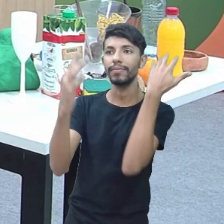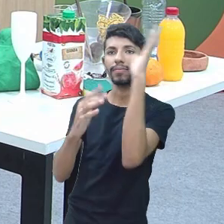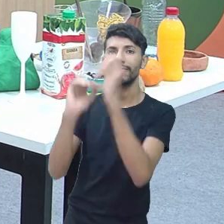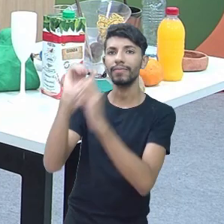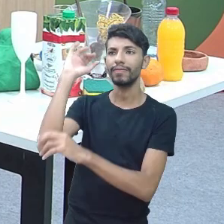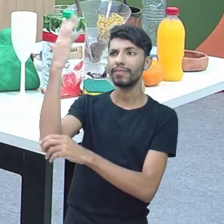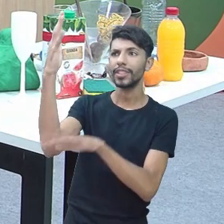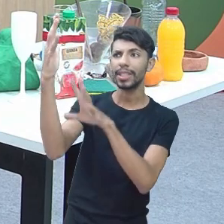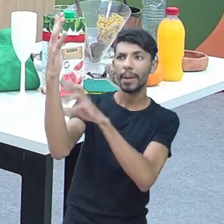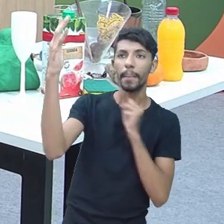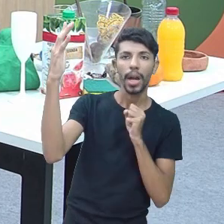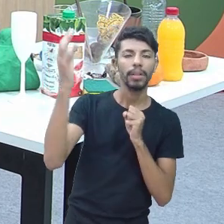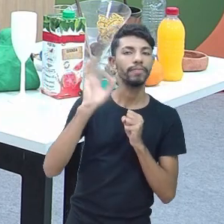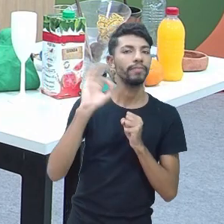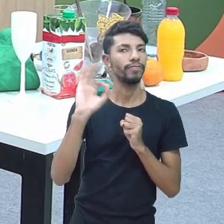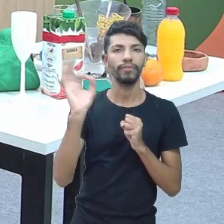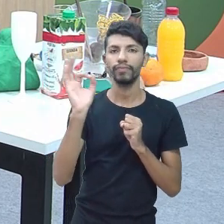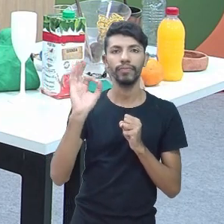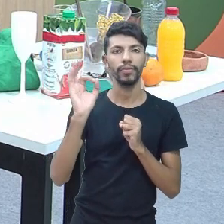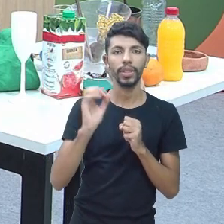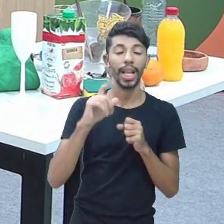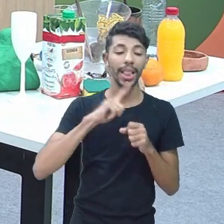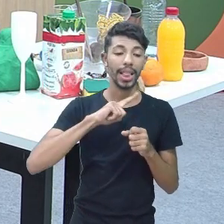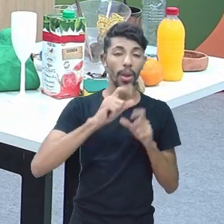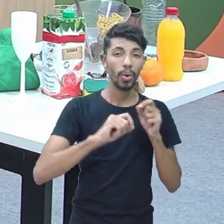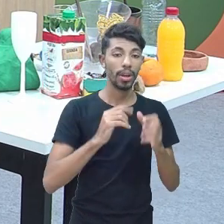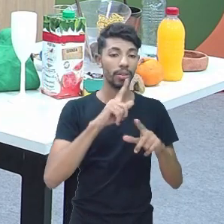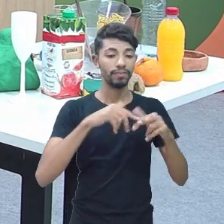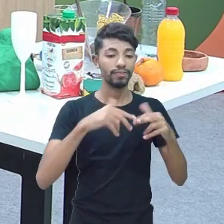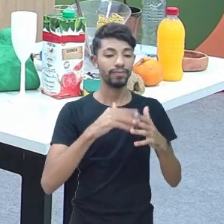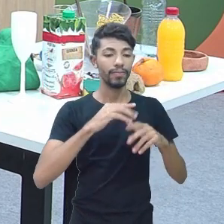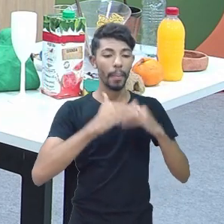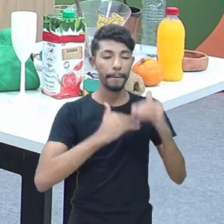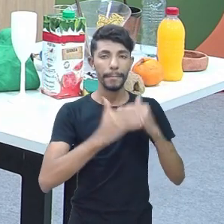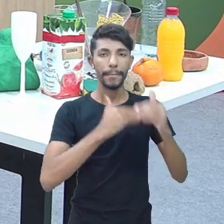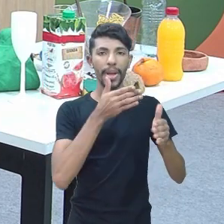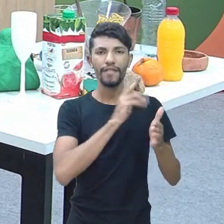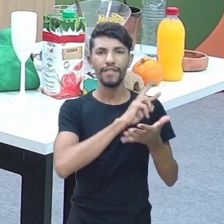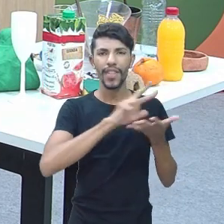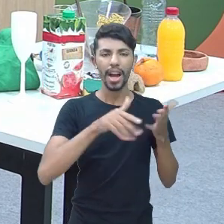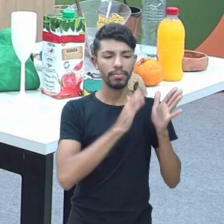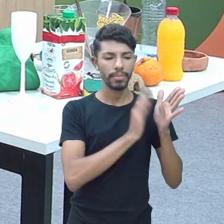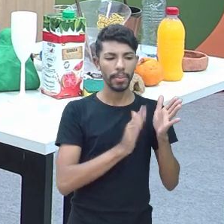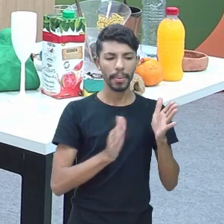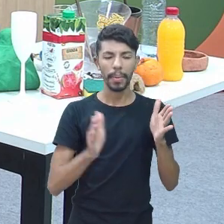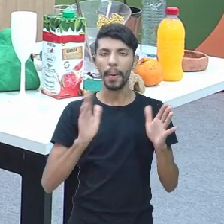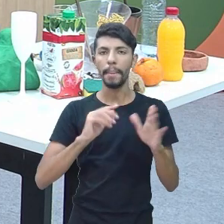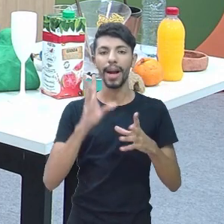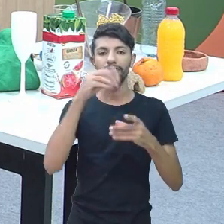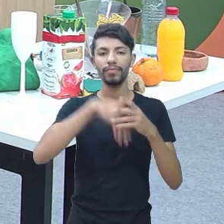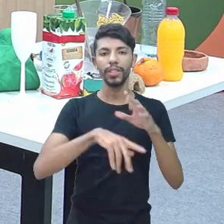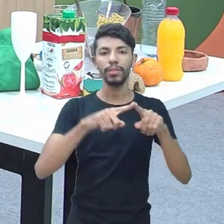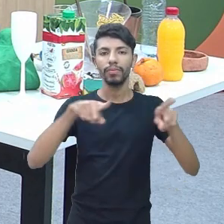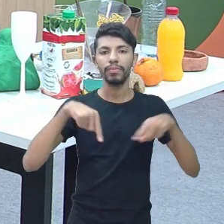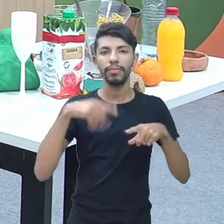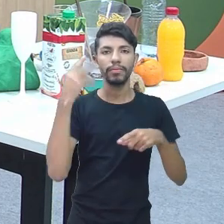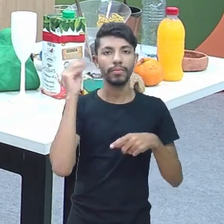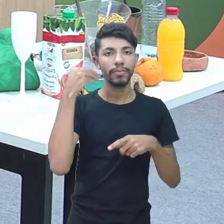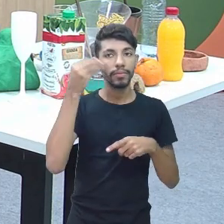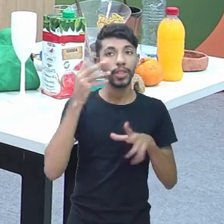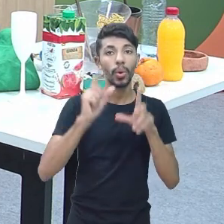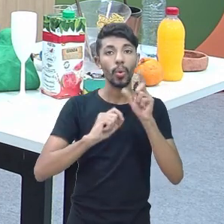natureza. É de algo que já foi passado por vários processos. Várias etapas. E agora, dentro de um laboratório, ele